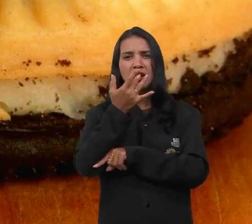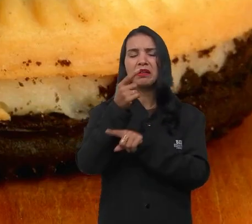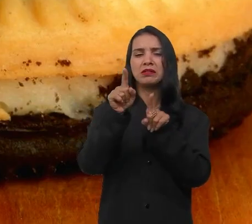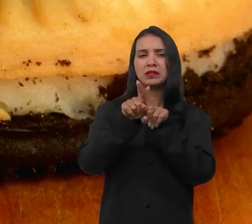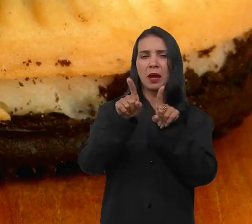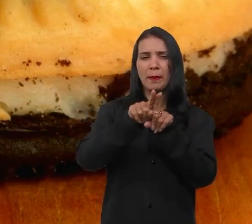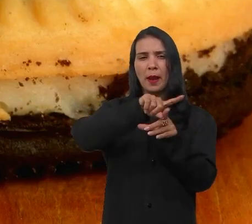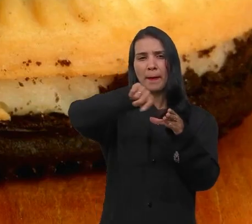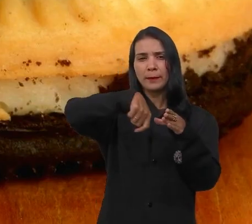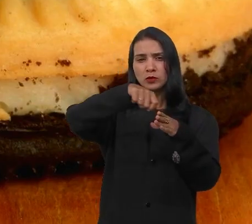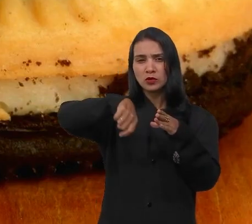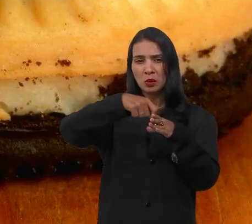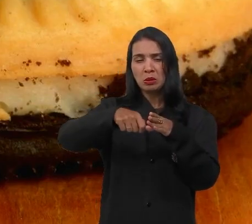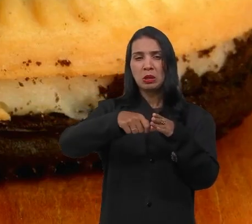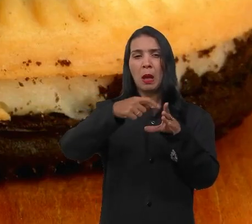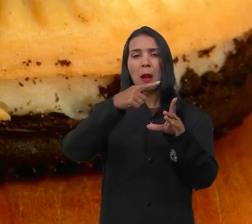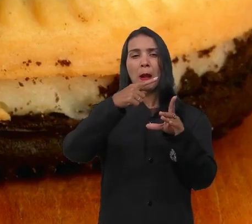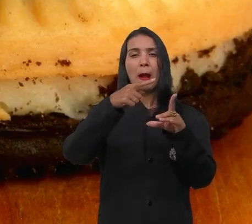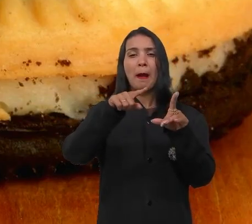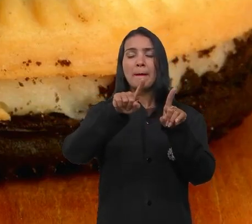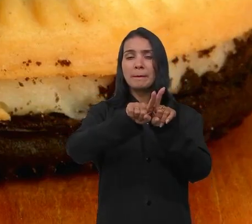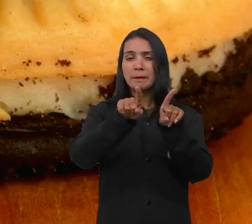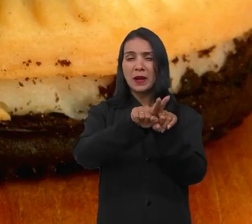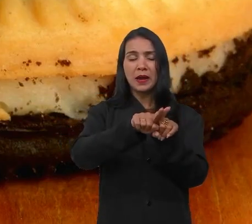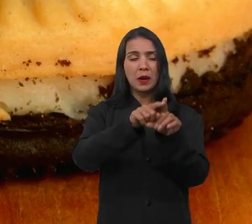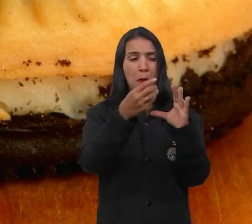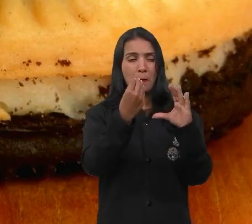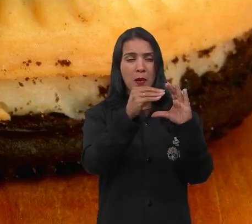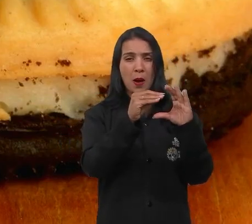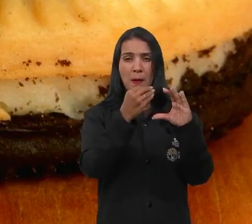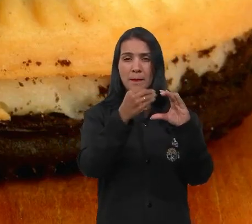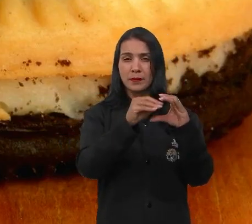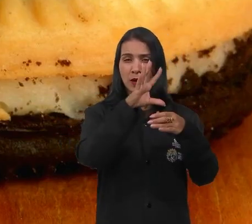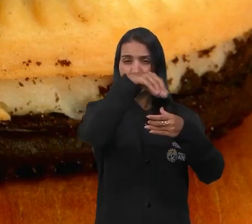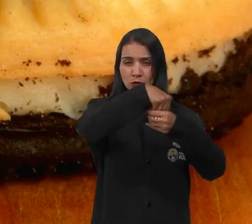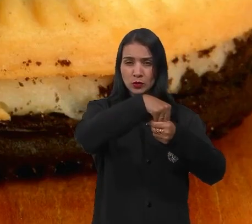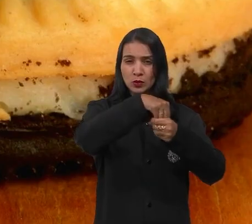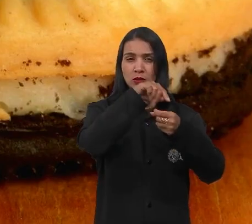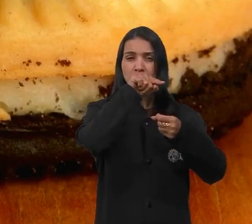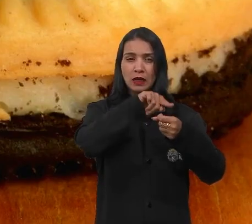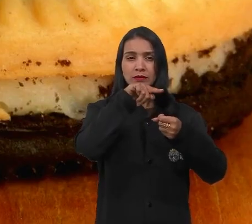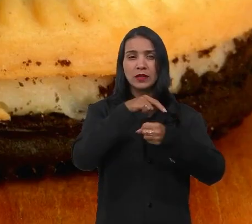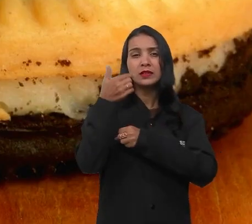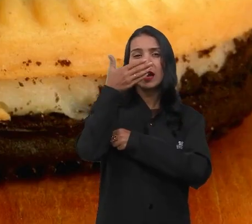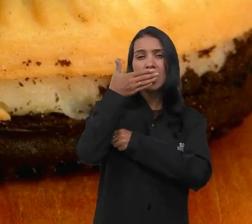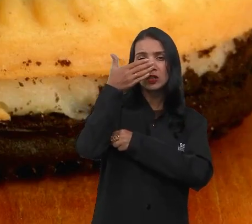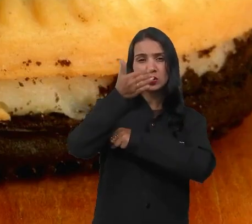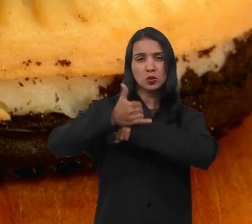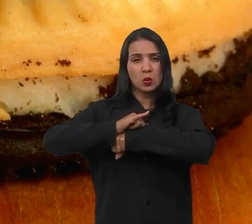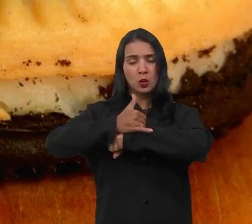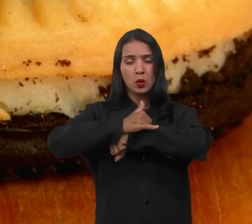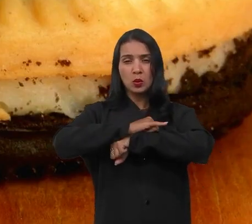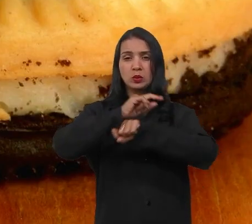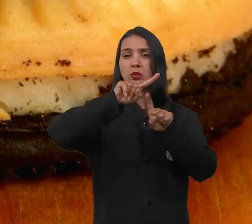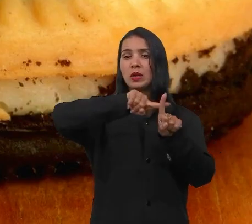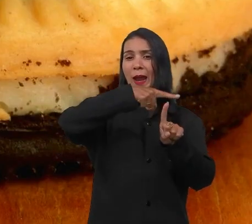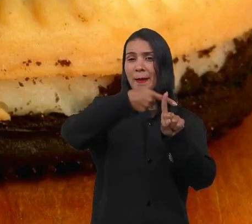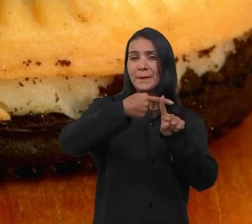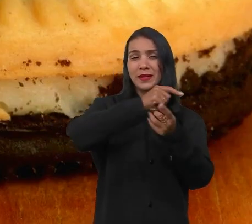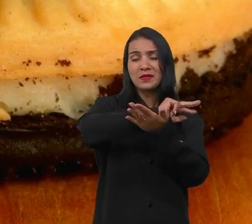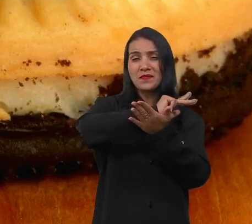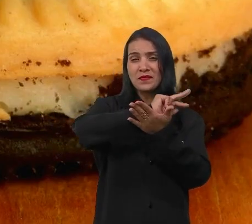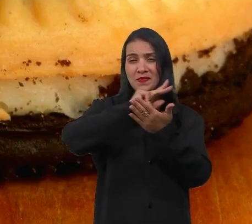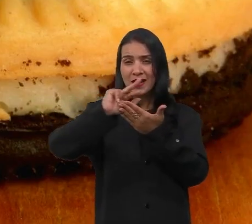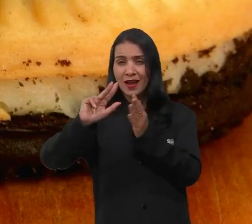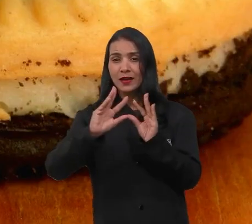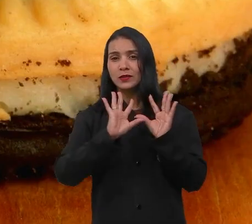emulsificantes, e também tem ali a combinação do açúcar e da gordura, mais ali os aditivos, né, que vão deixar esse alimento